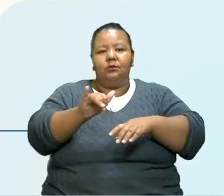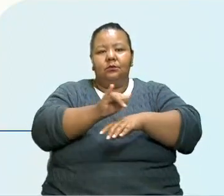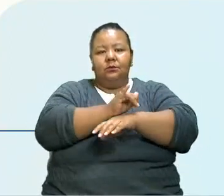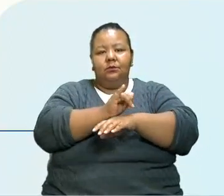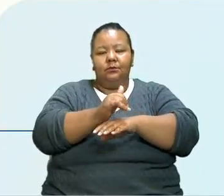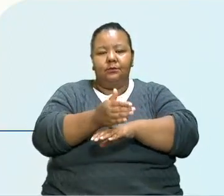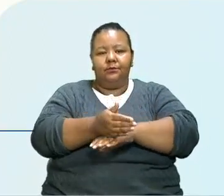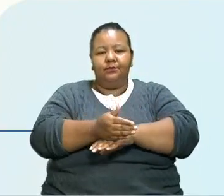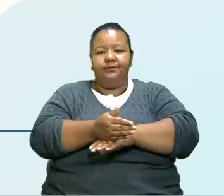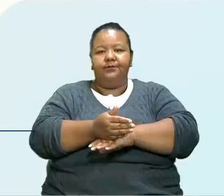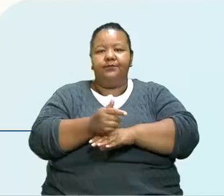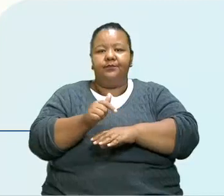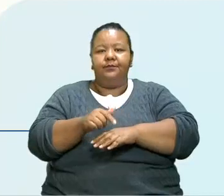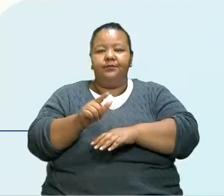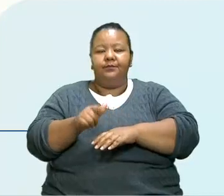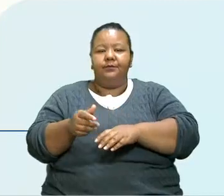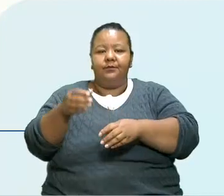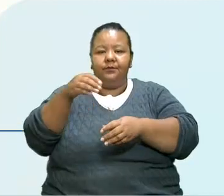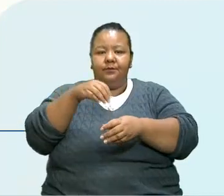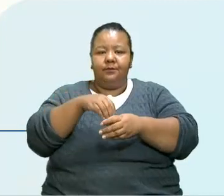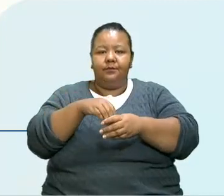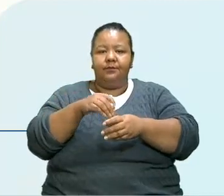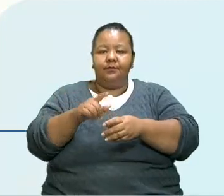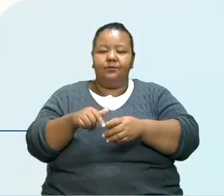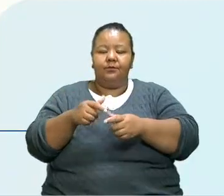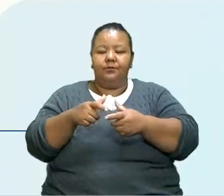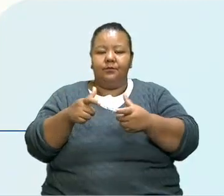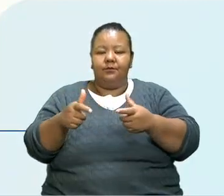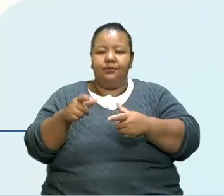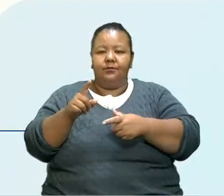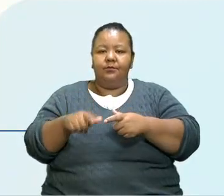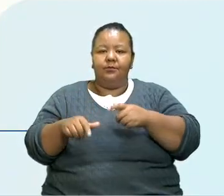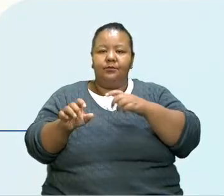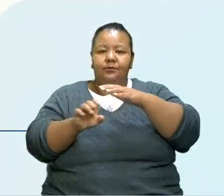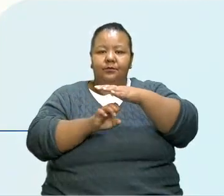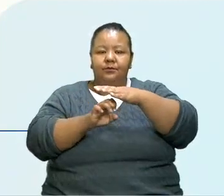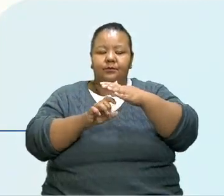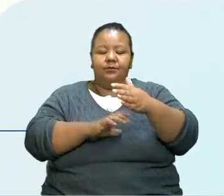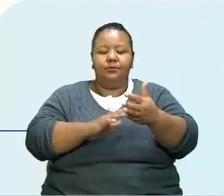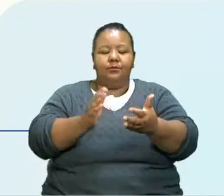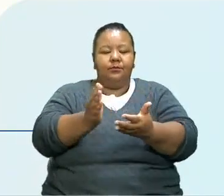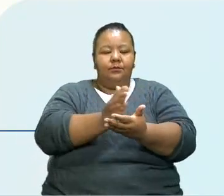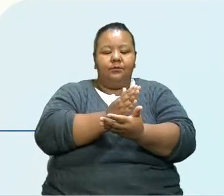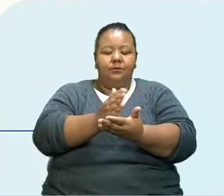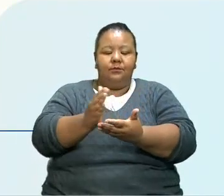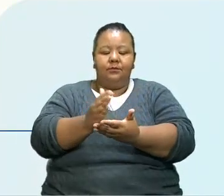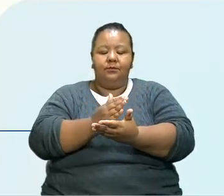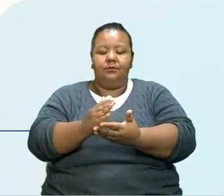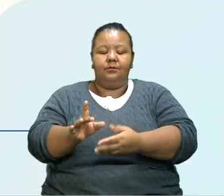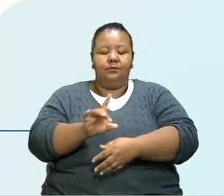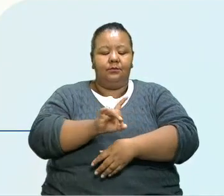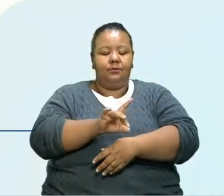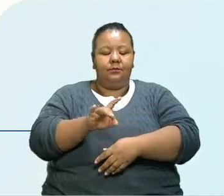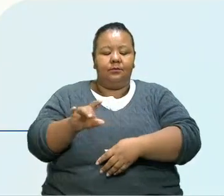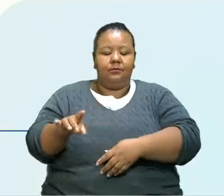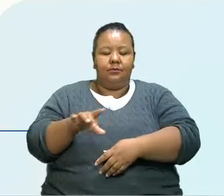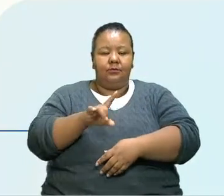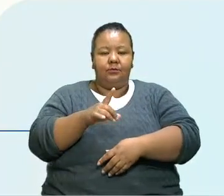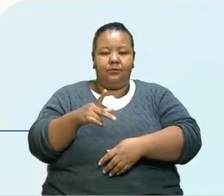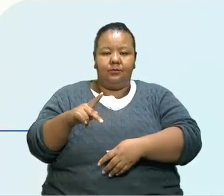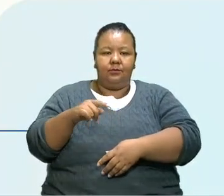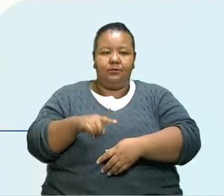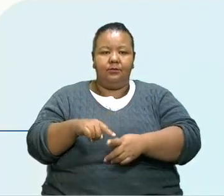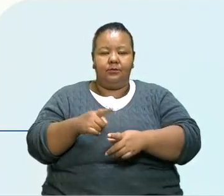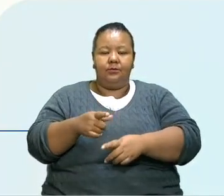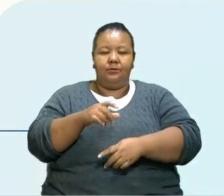ao meu estratégico. Então, dentro da amplitude, eu estou falando da organização separadamente, cada um com seus departamentos que precisa ser feito. No